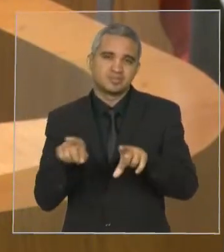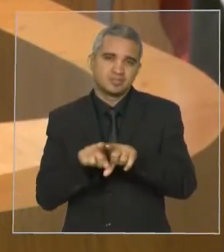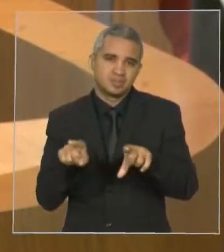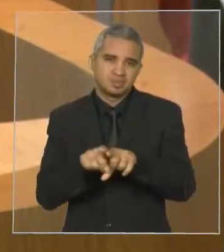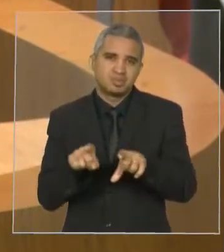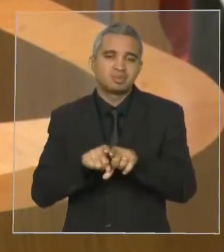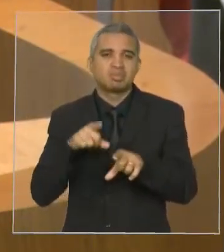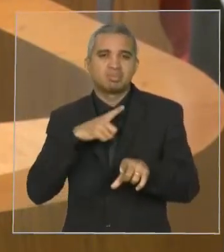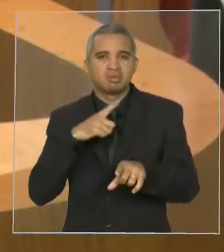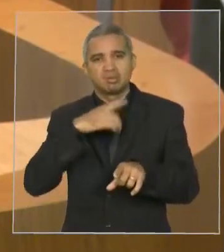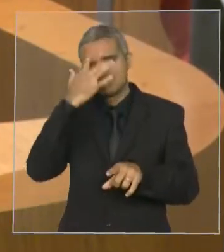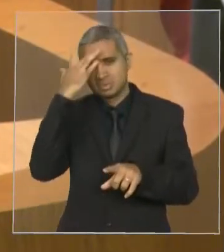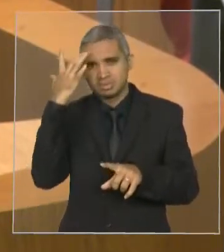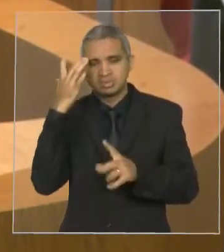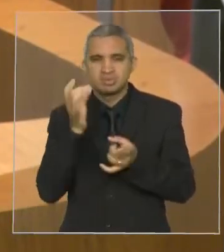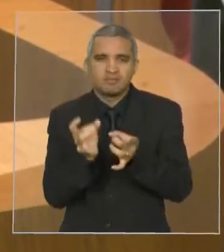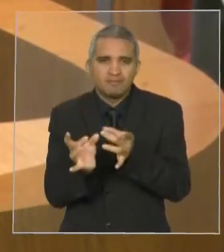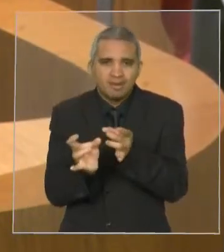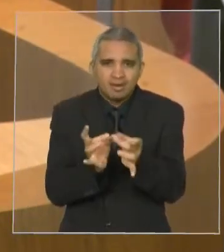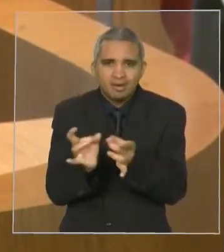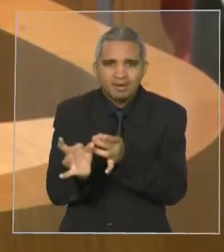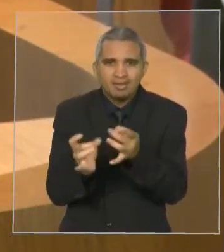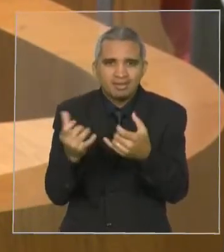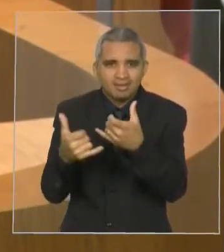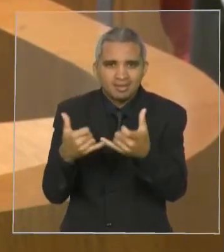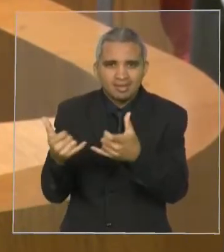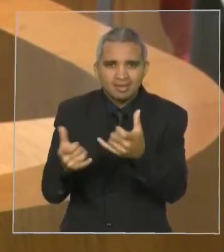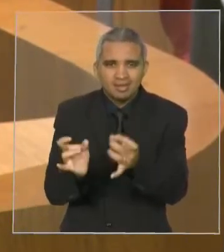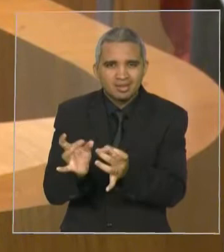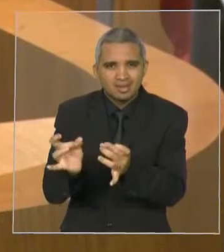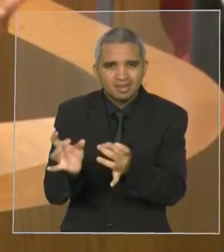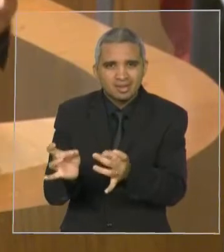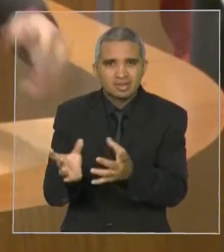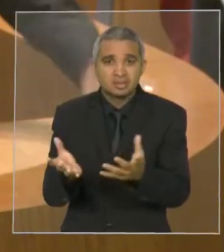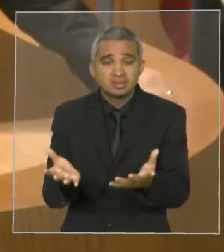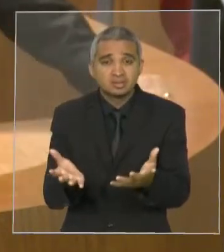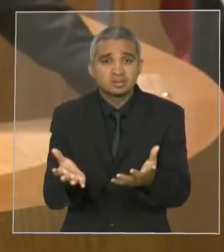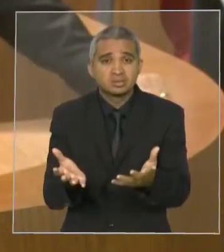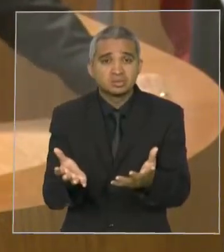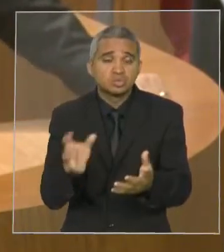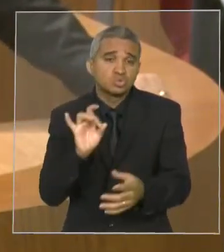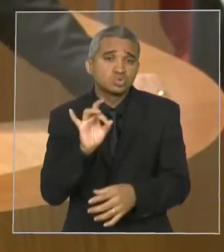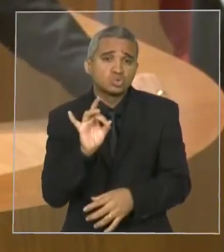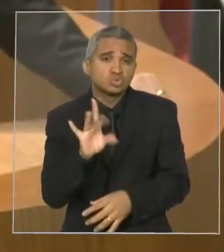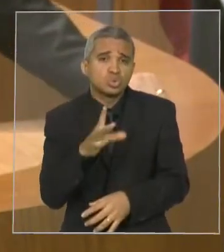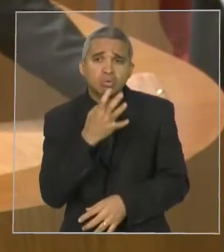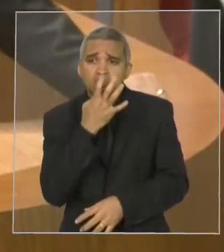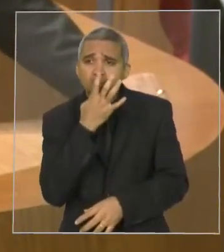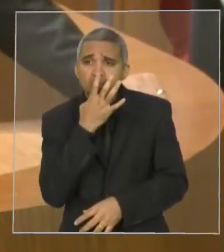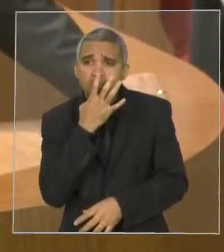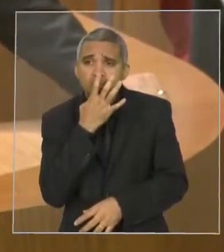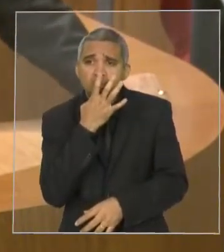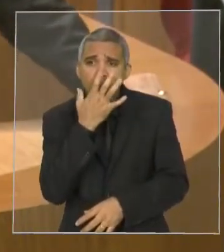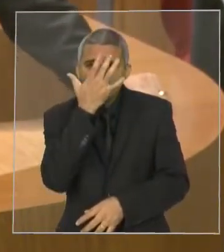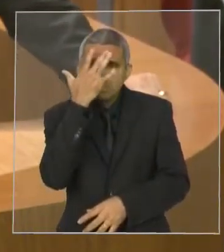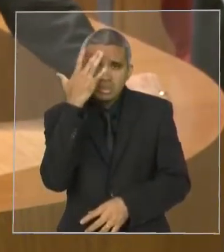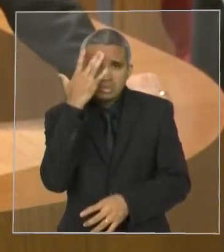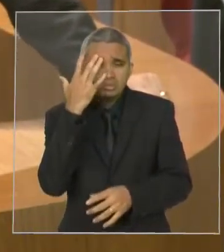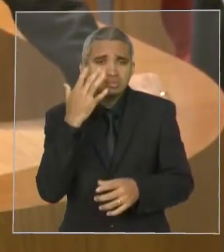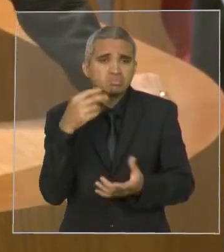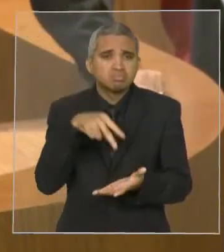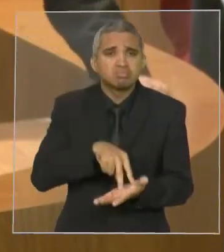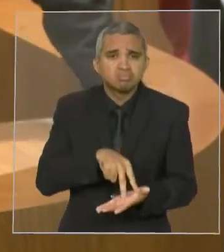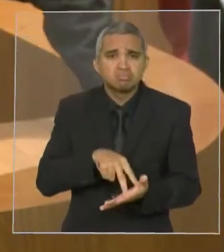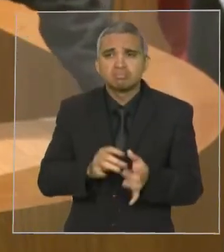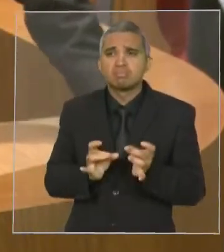a única atração que se tinha era a força desses trabalhadores porque o espaço estava abandonado